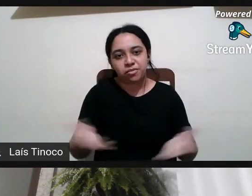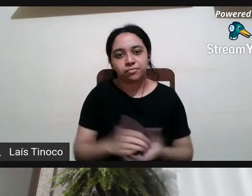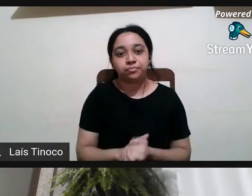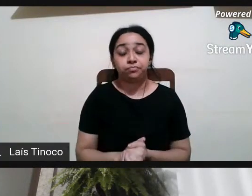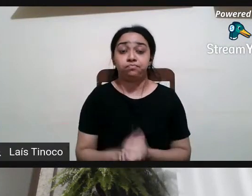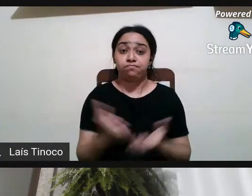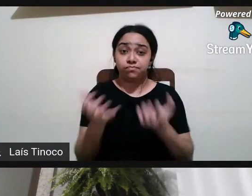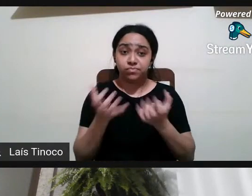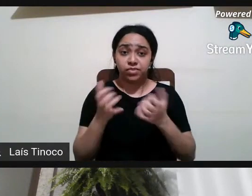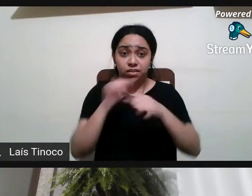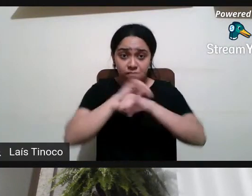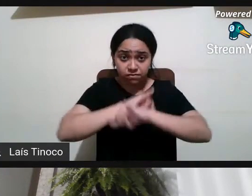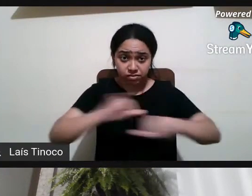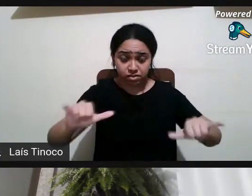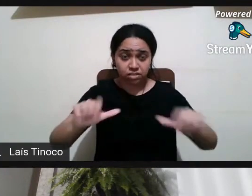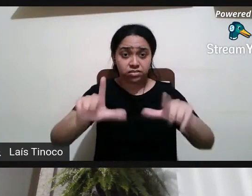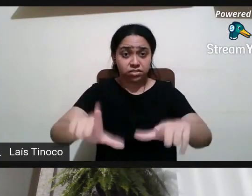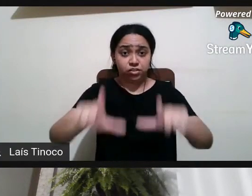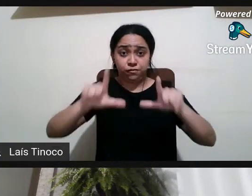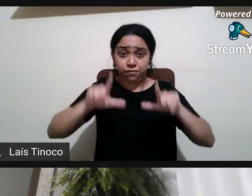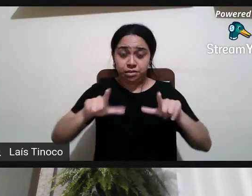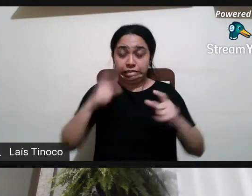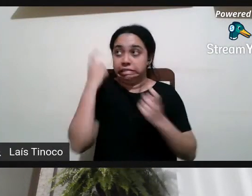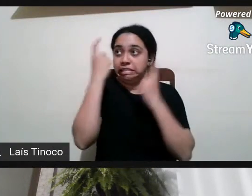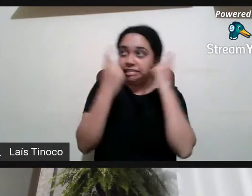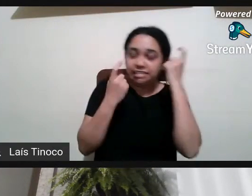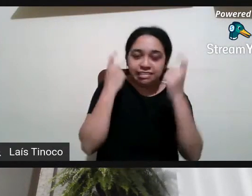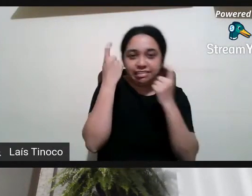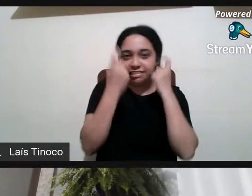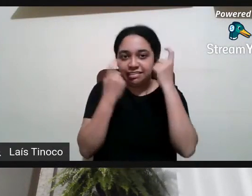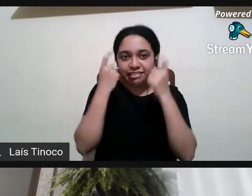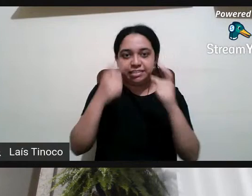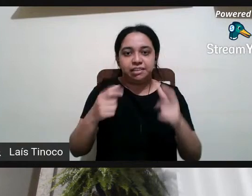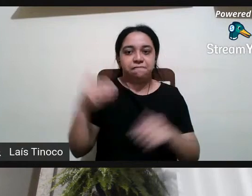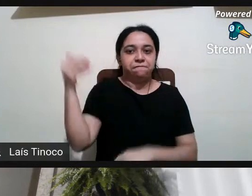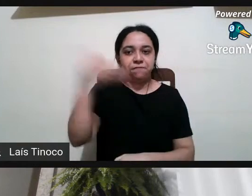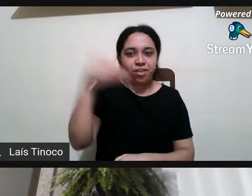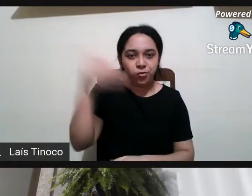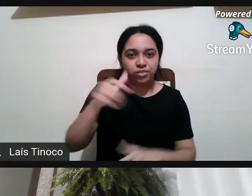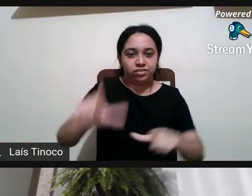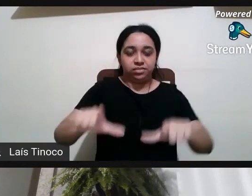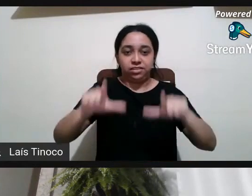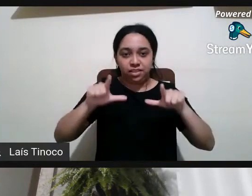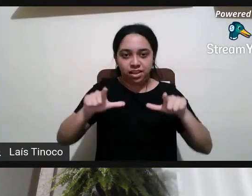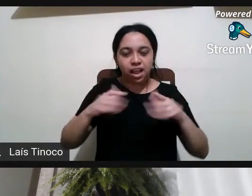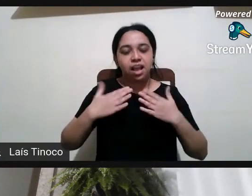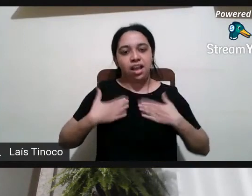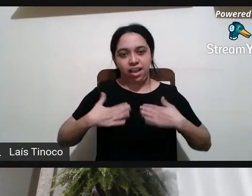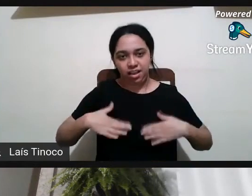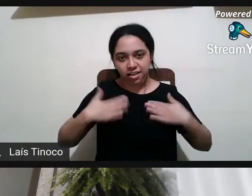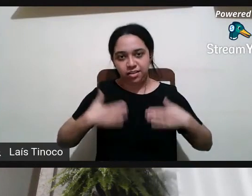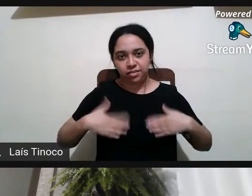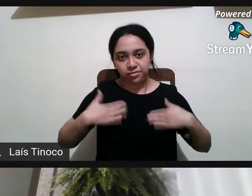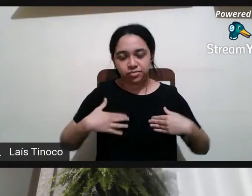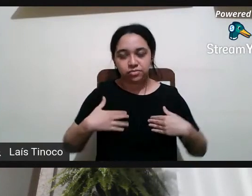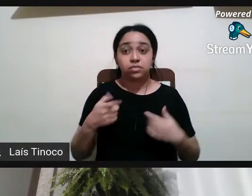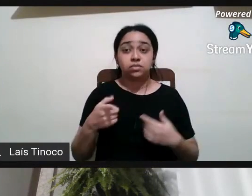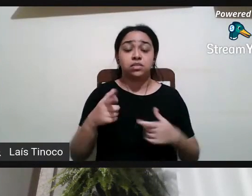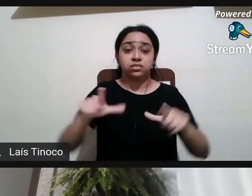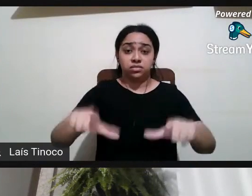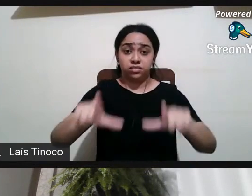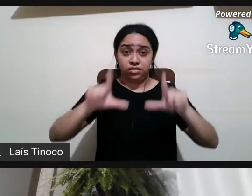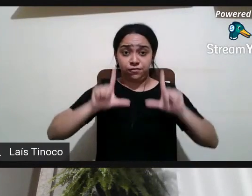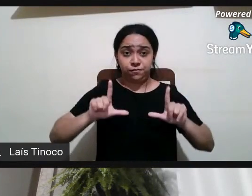avisar que os certificados, muita gente preocupada aí com a frequência e tudo, nós estamos acompanhando, e a certificação,